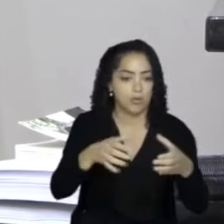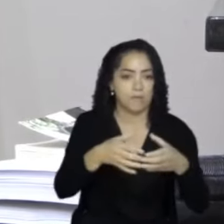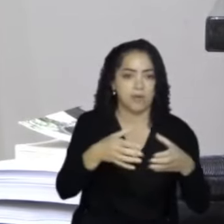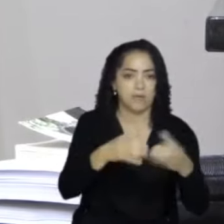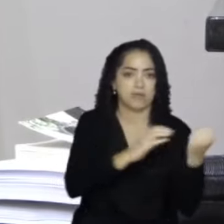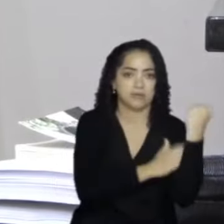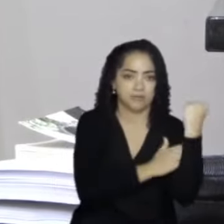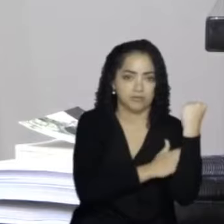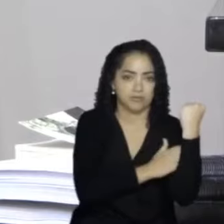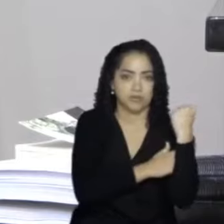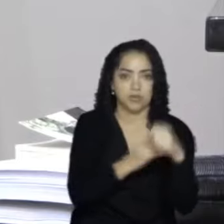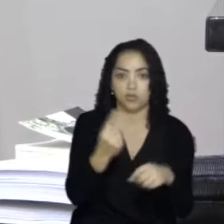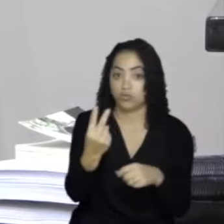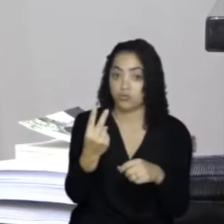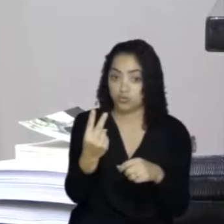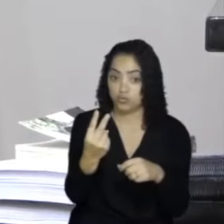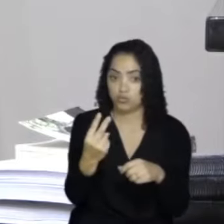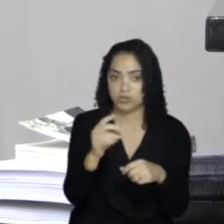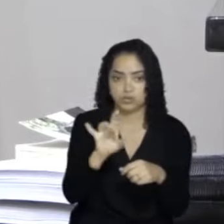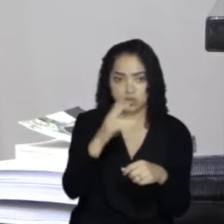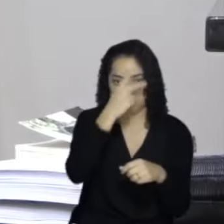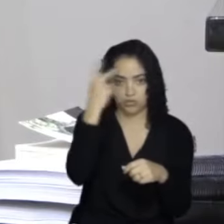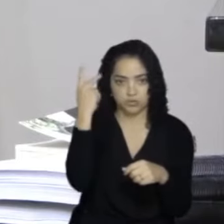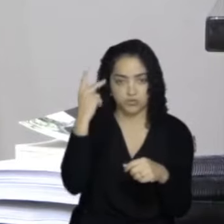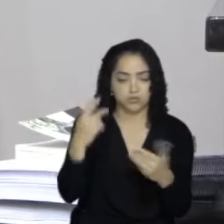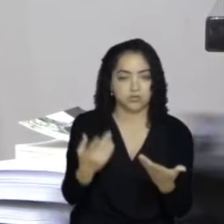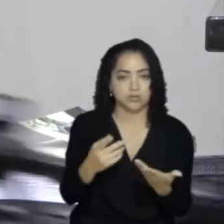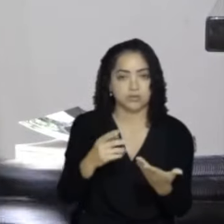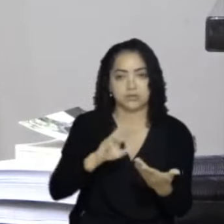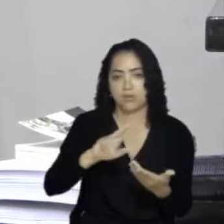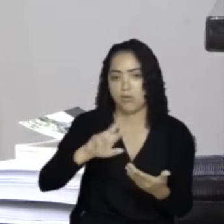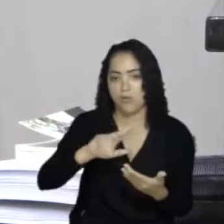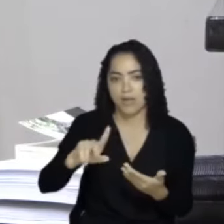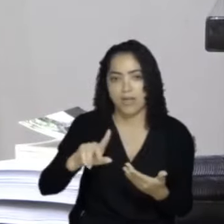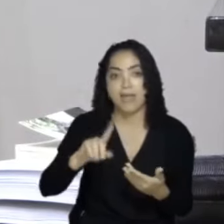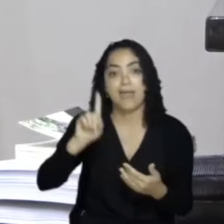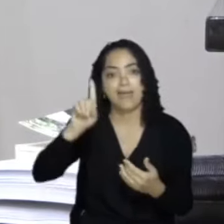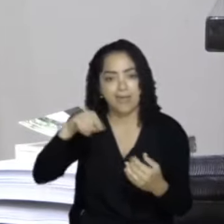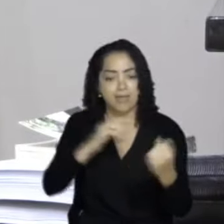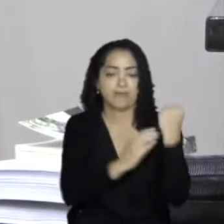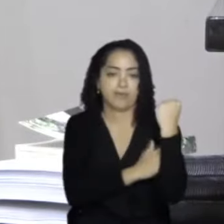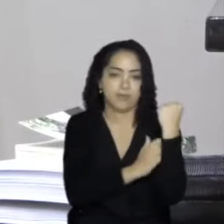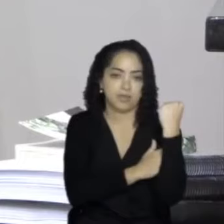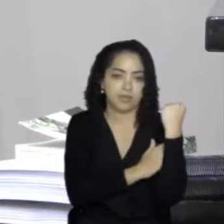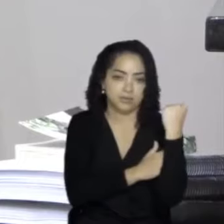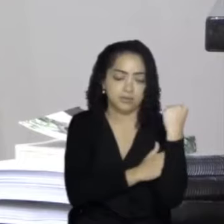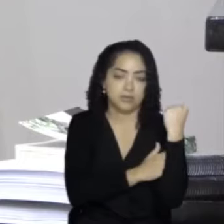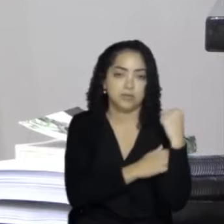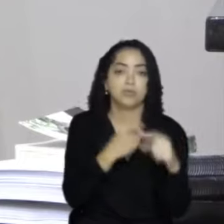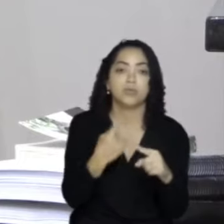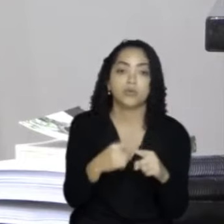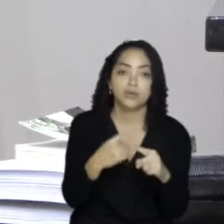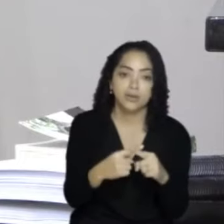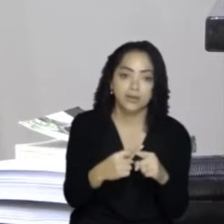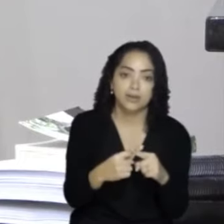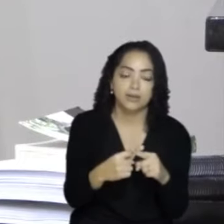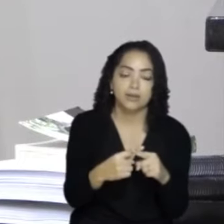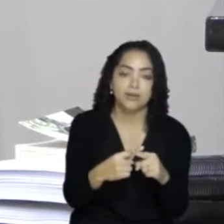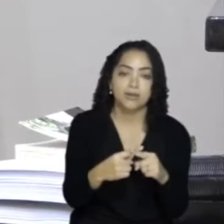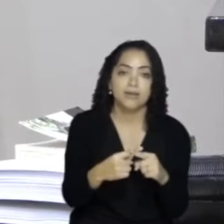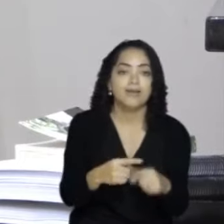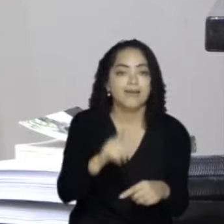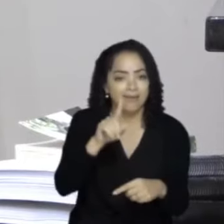com duas pessoas só é inédita. Mas enfim, não é uma bancada feminina, é uma bancada feminista. E por quê? Por que que ela sim é